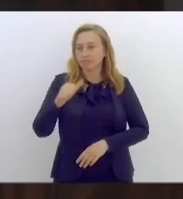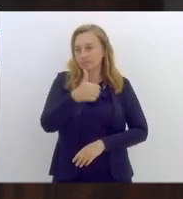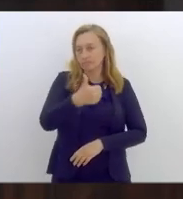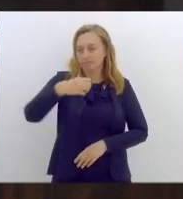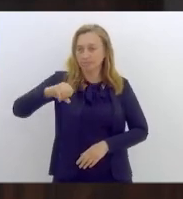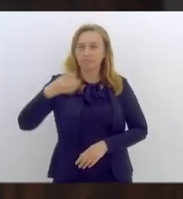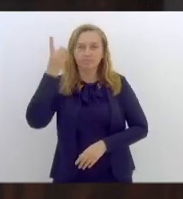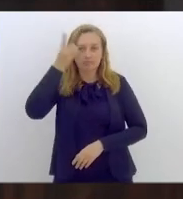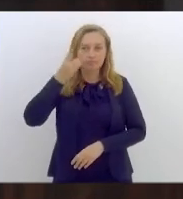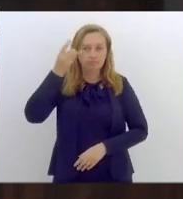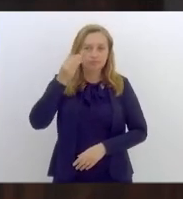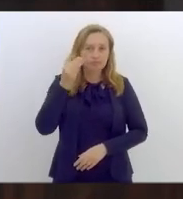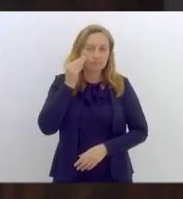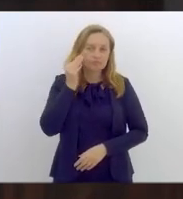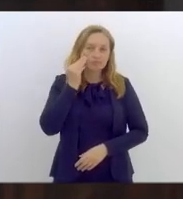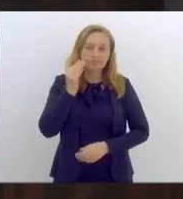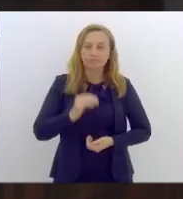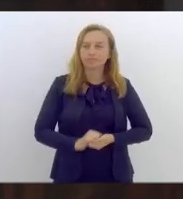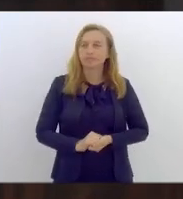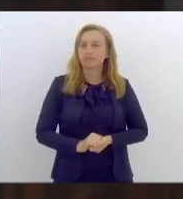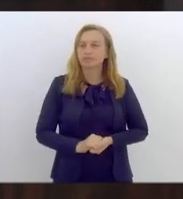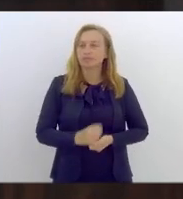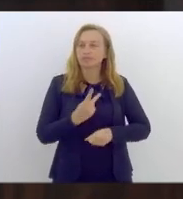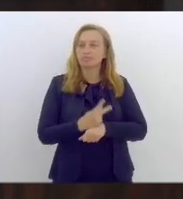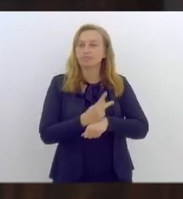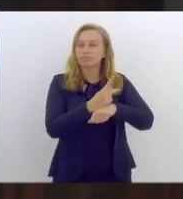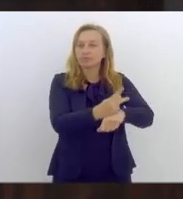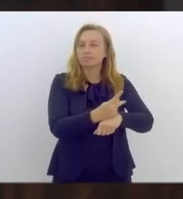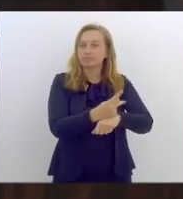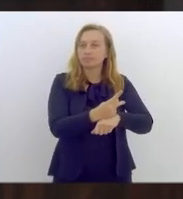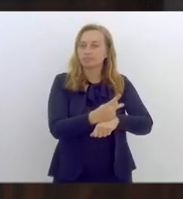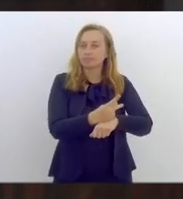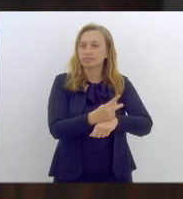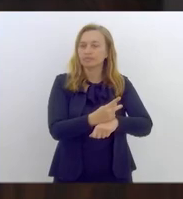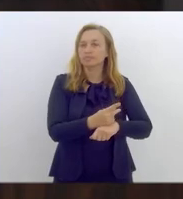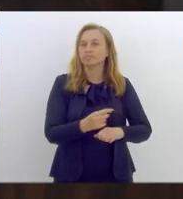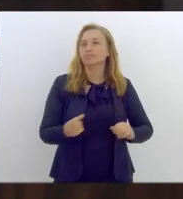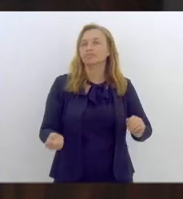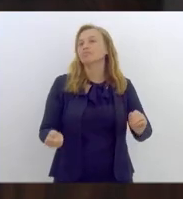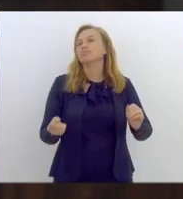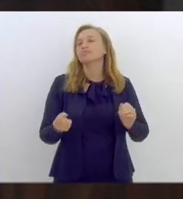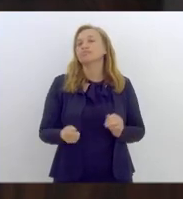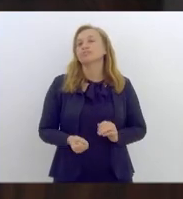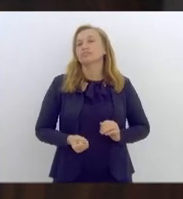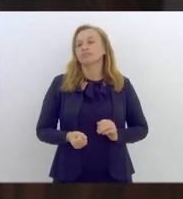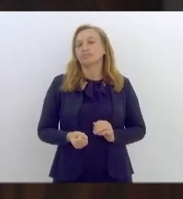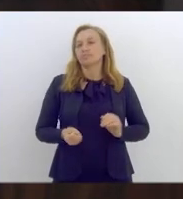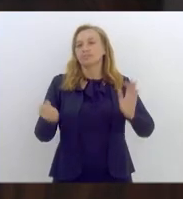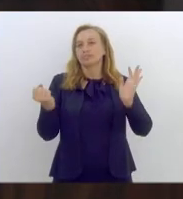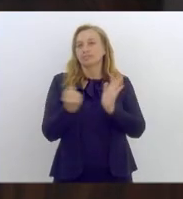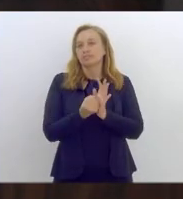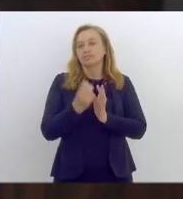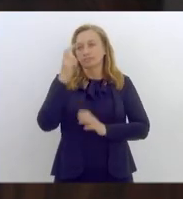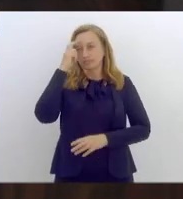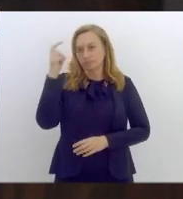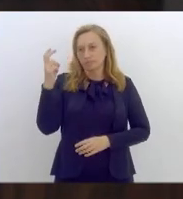deputada Mônica Francisco que institui o título dos Mestres do patrimônio cultural e material e da outras providências